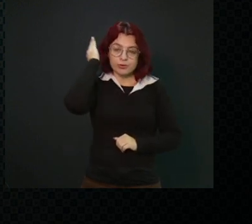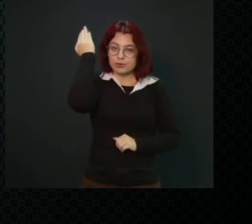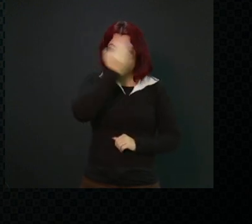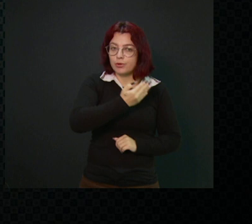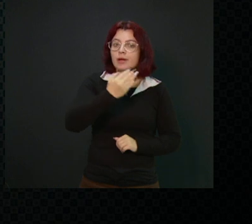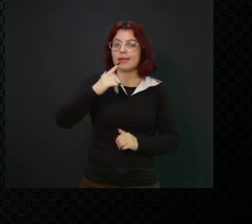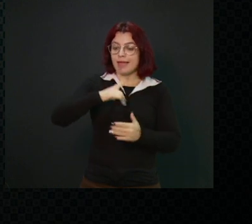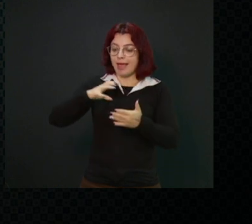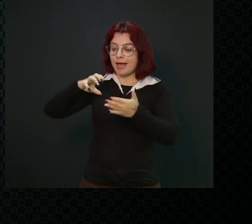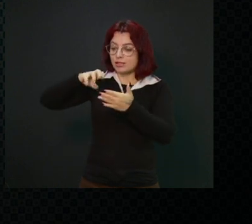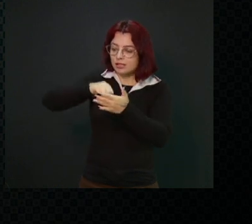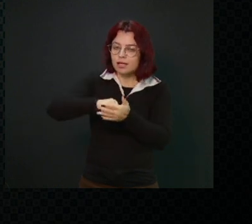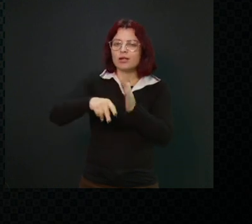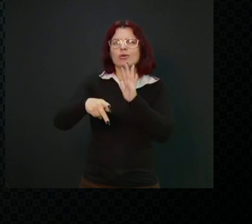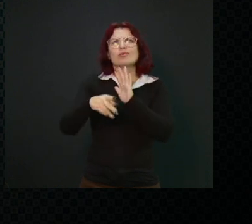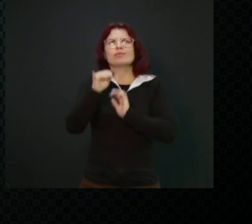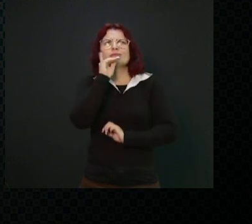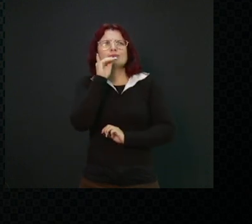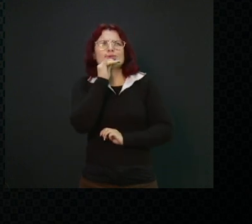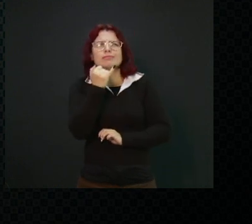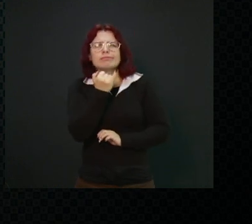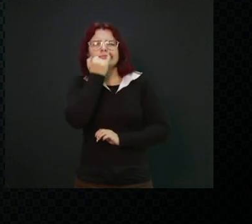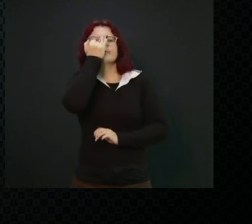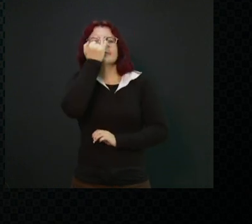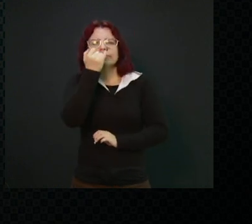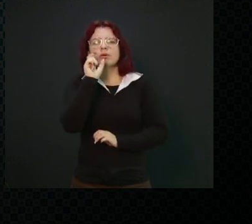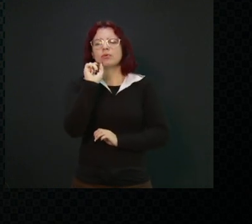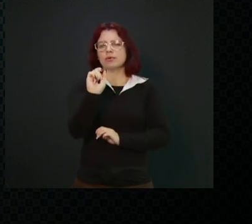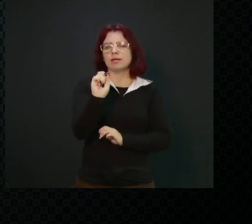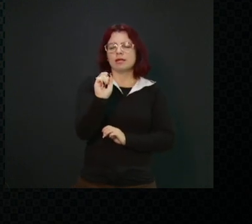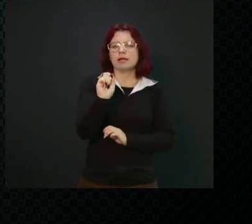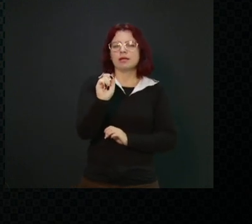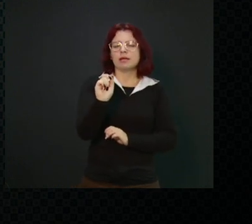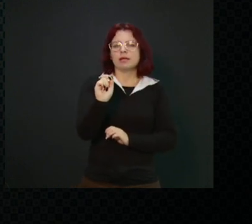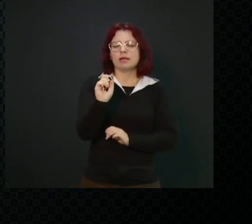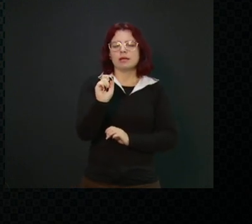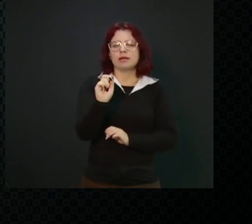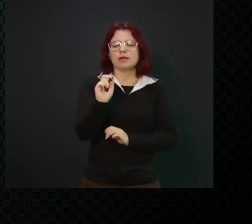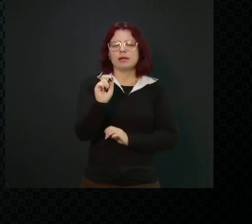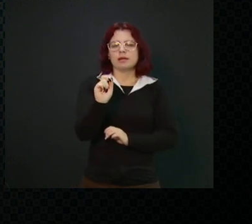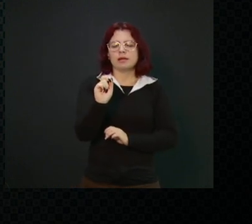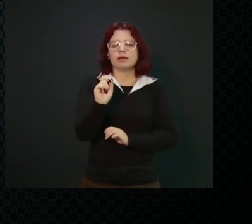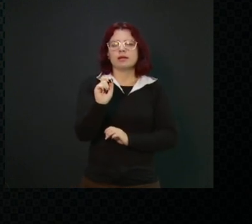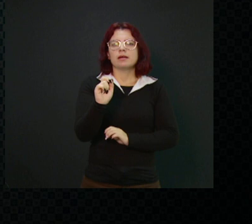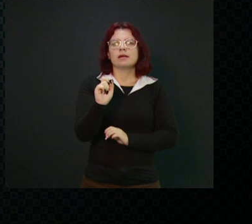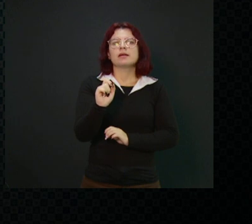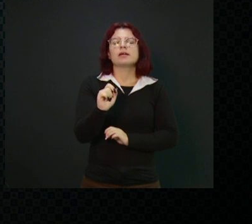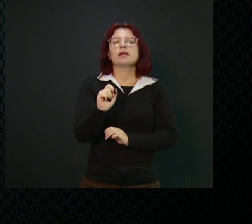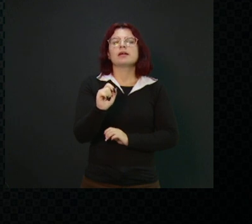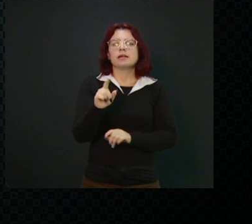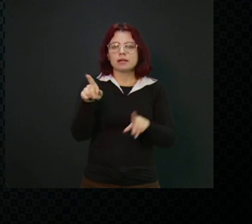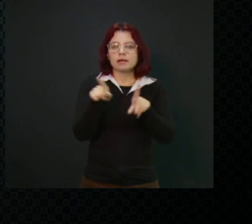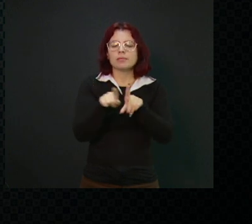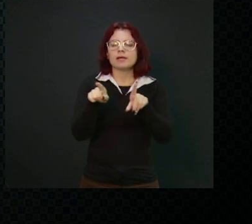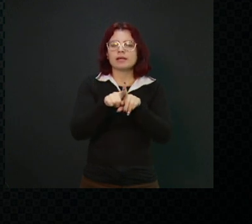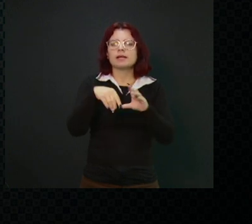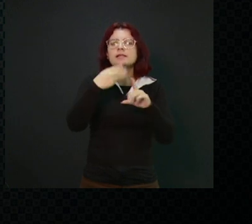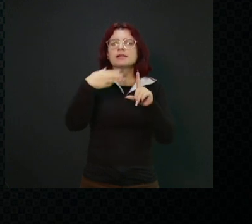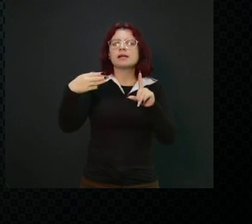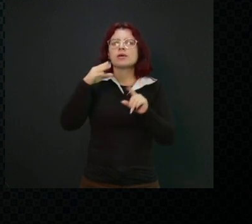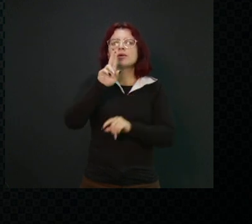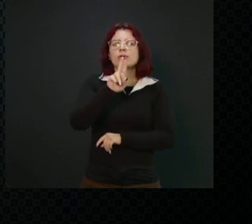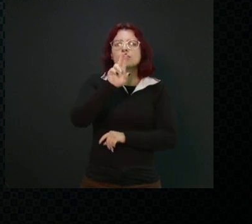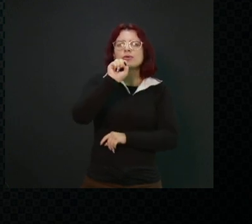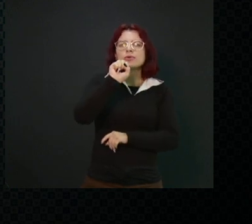que, por alguma fatalidade, mas ainda a grande vilã da surdo-cegueira adquirida, é a síndrome de